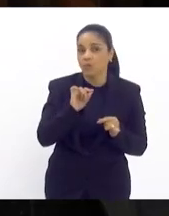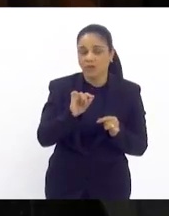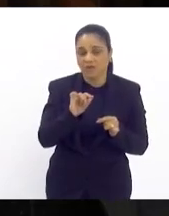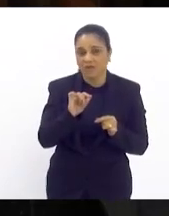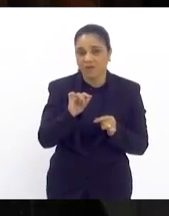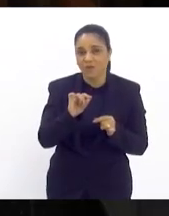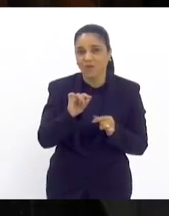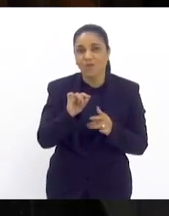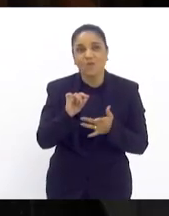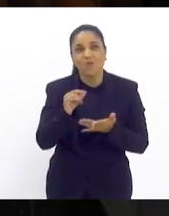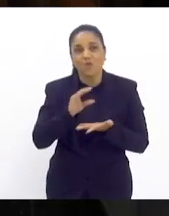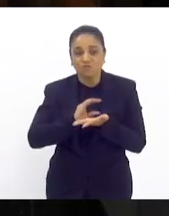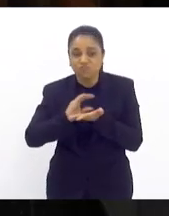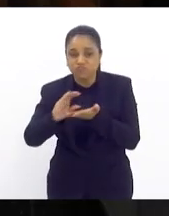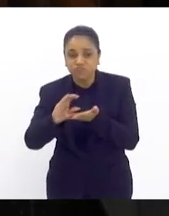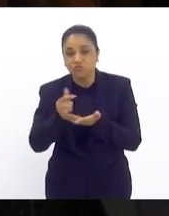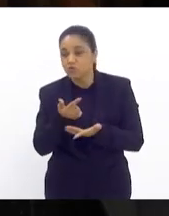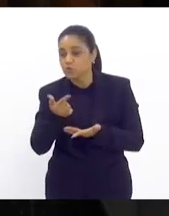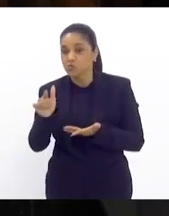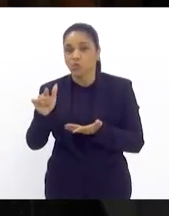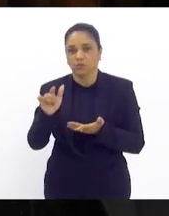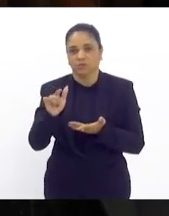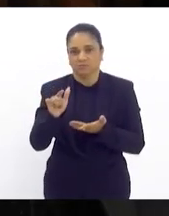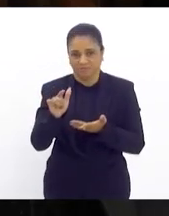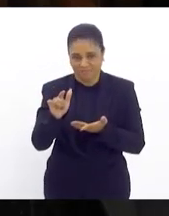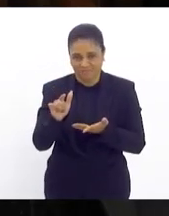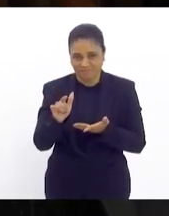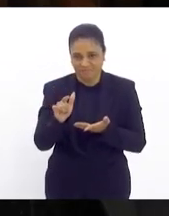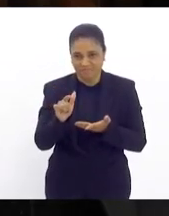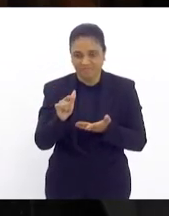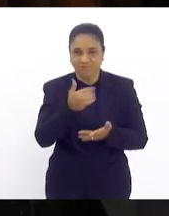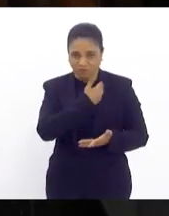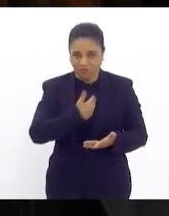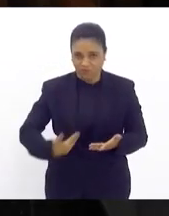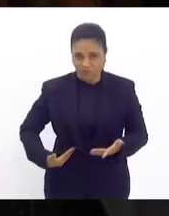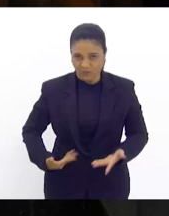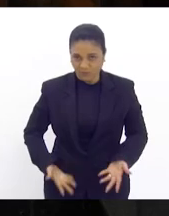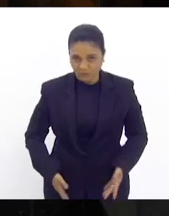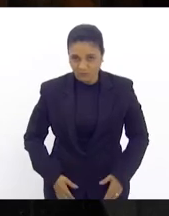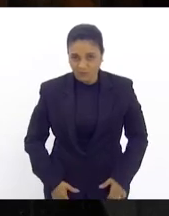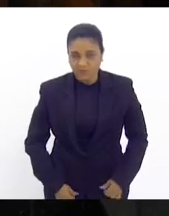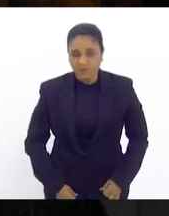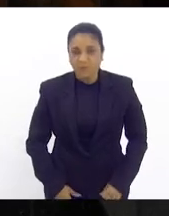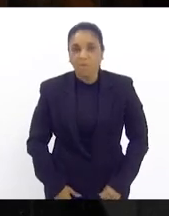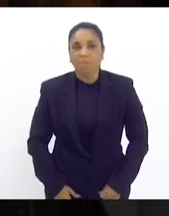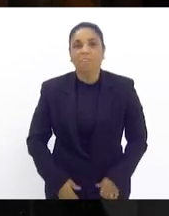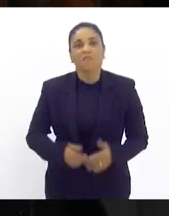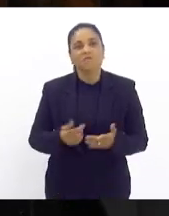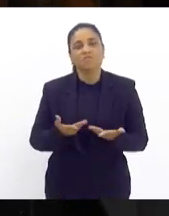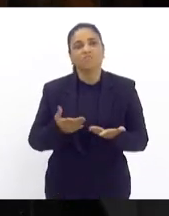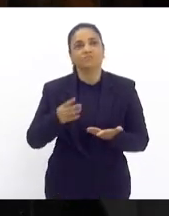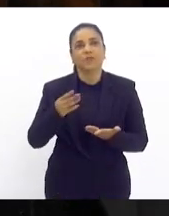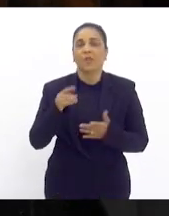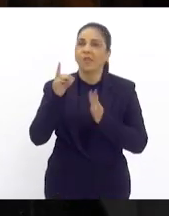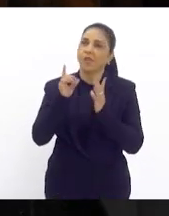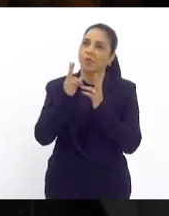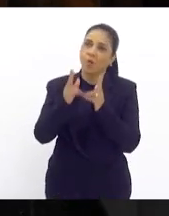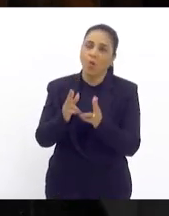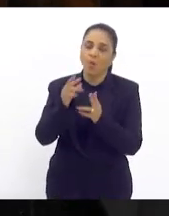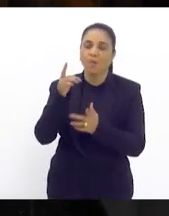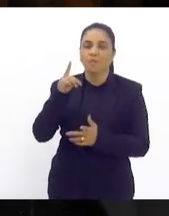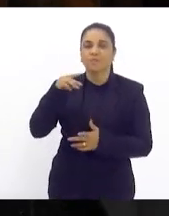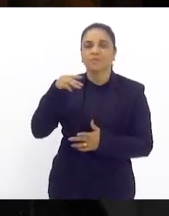deputada Marta Rocha vou lhe dar de presente